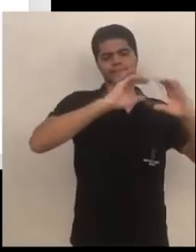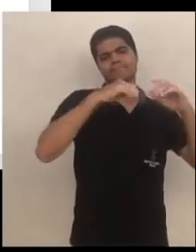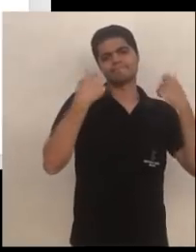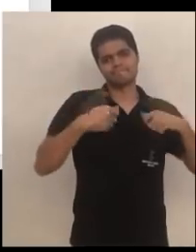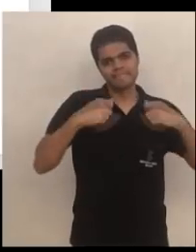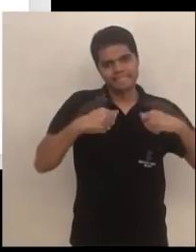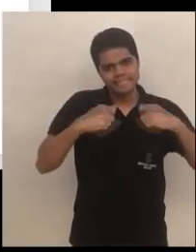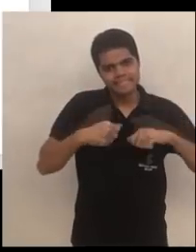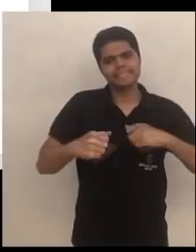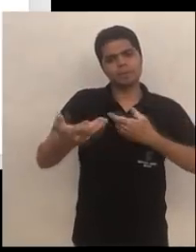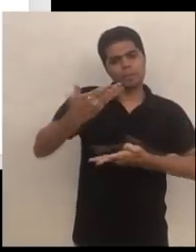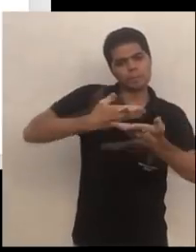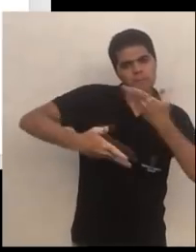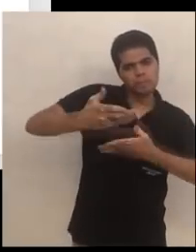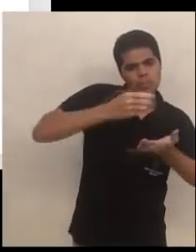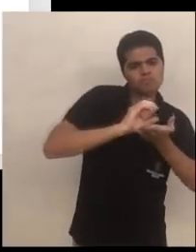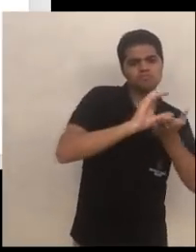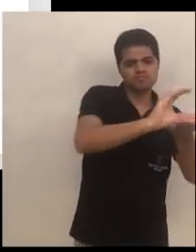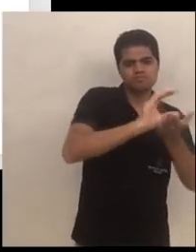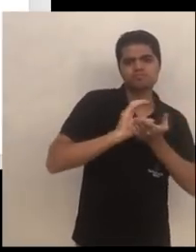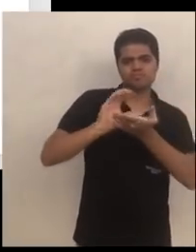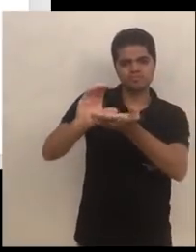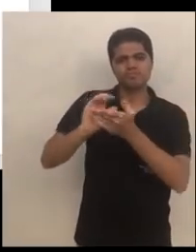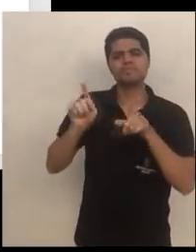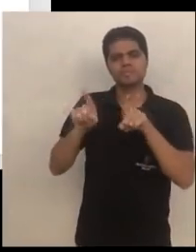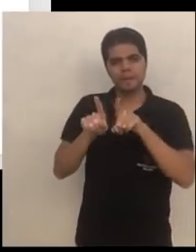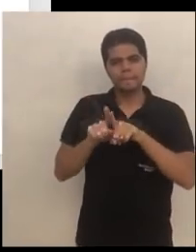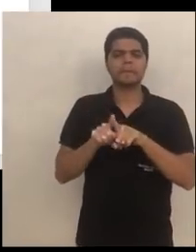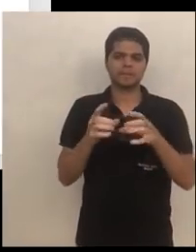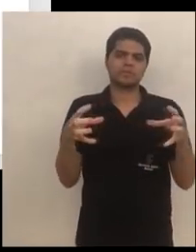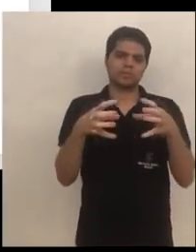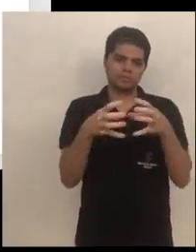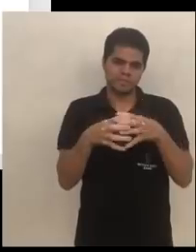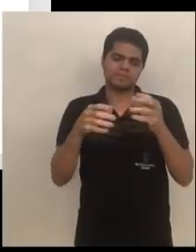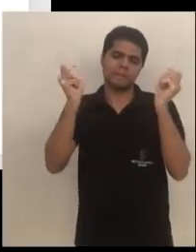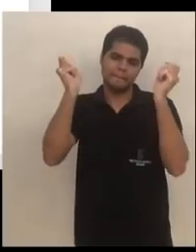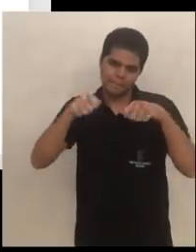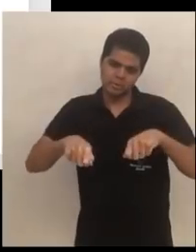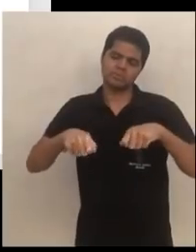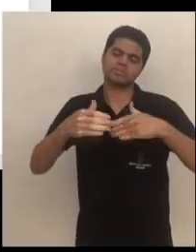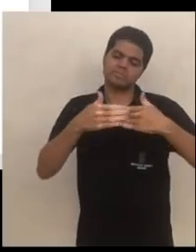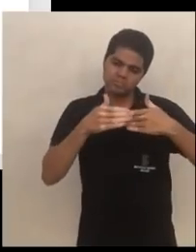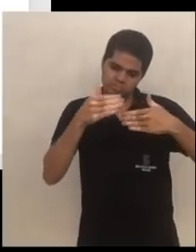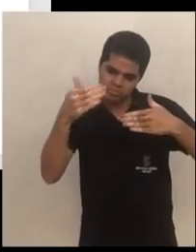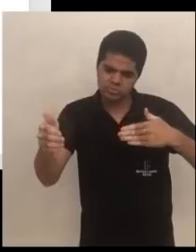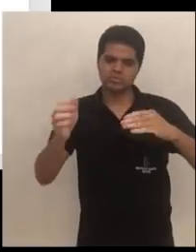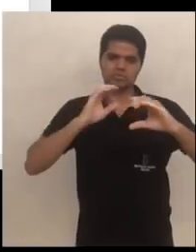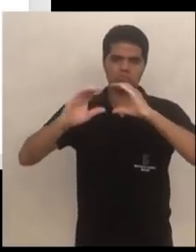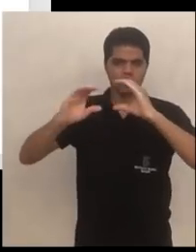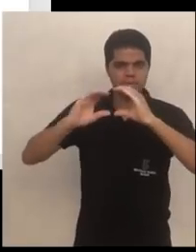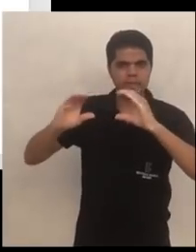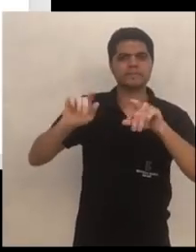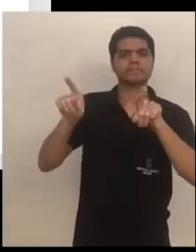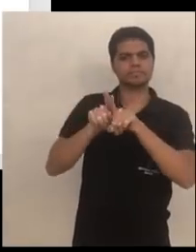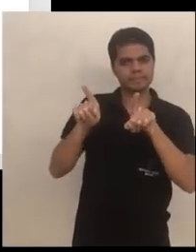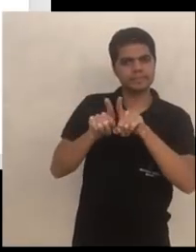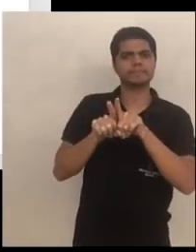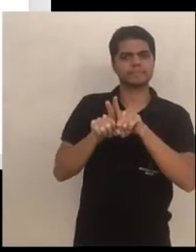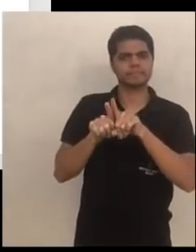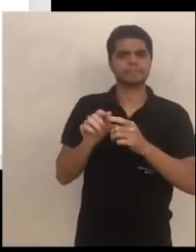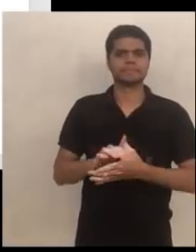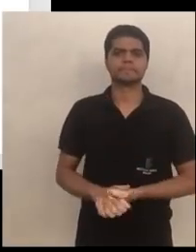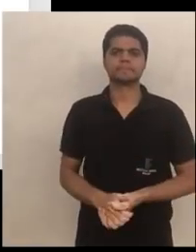publicidade do produto orgânico. Então, a comissão ela pode e ela tende a caminhar nesse sentido também. Como eu falei